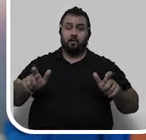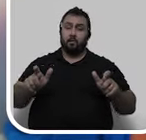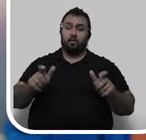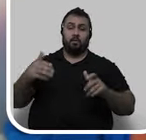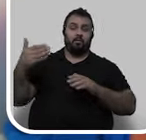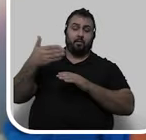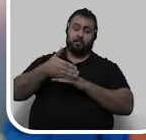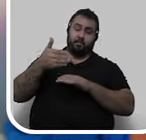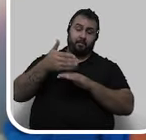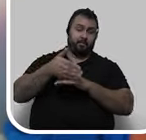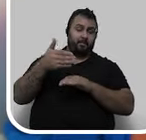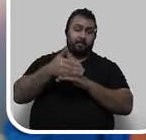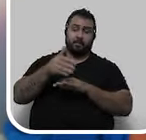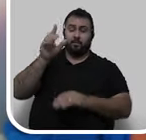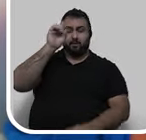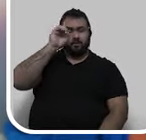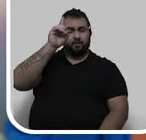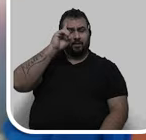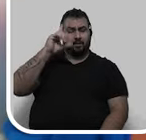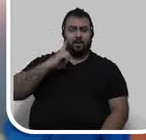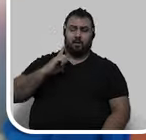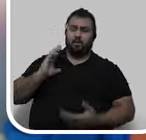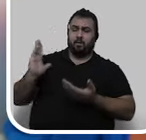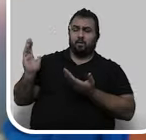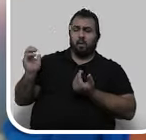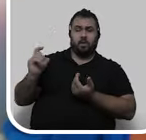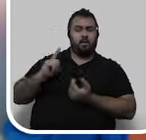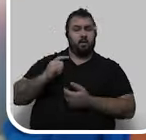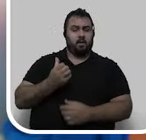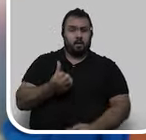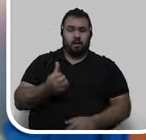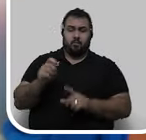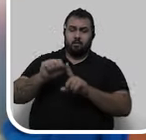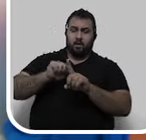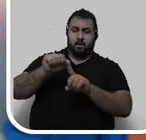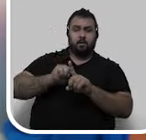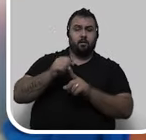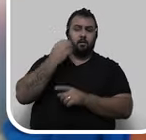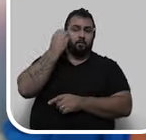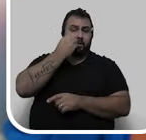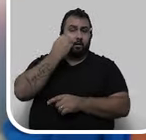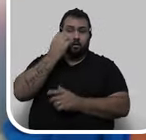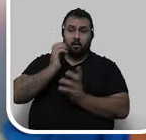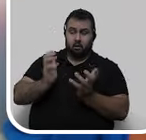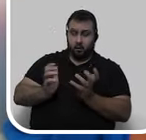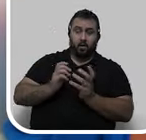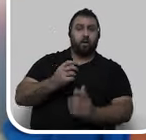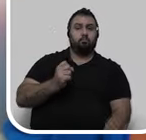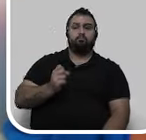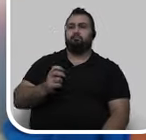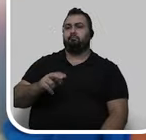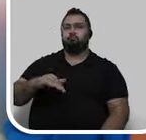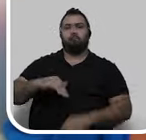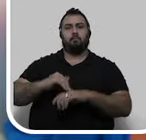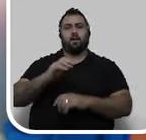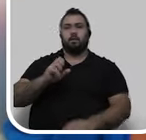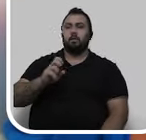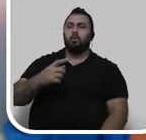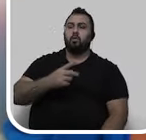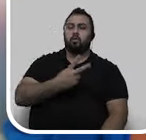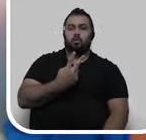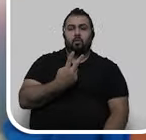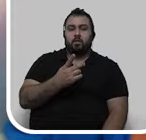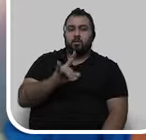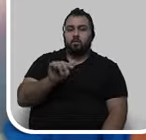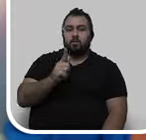os dias chegam jovens, eu já tenho 6 meses de experiência, eu quero ganhar 2 dígitos. Então, a gente até